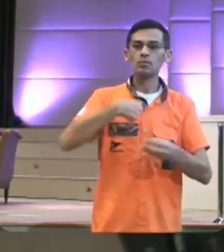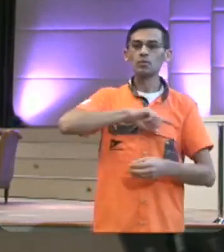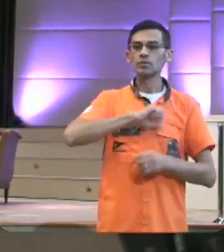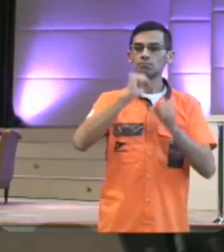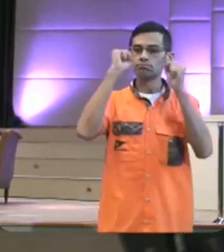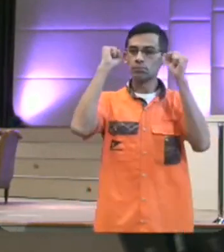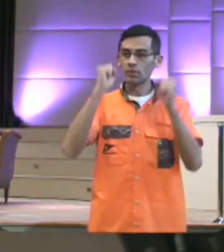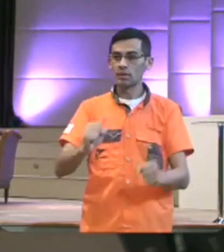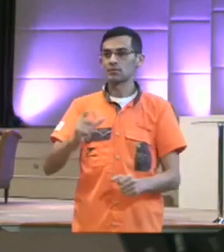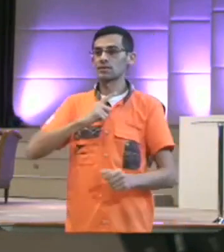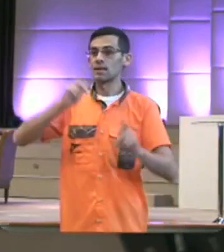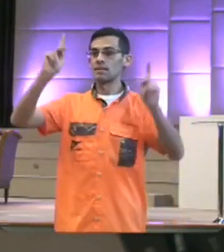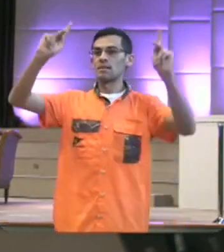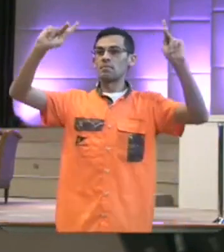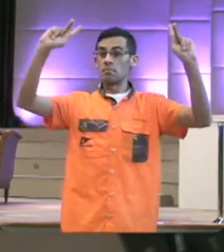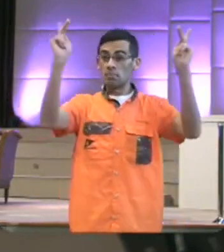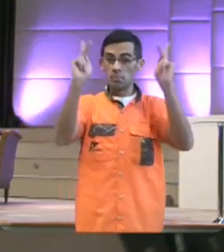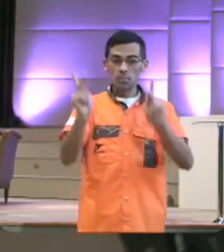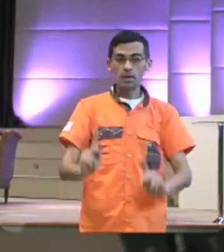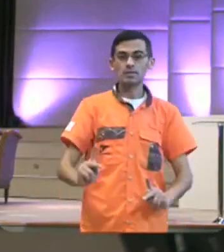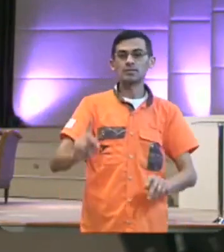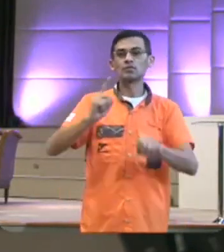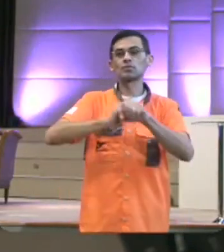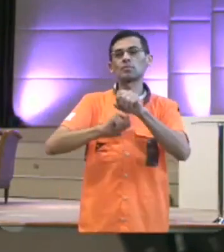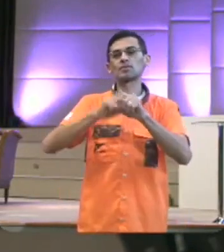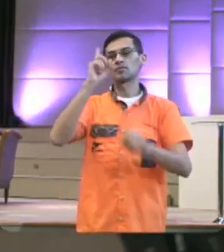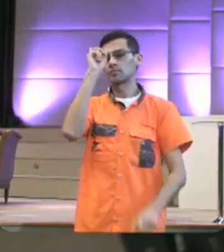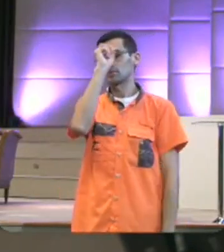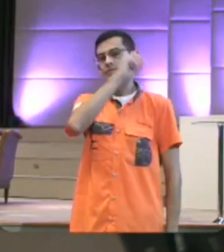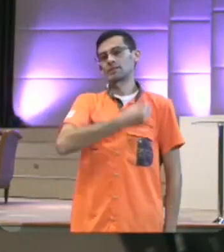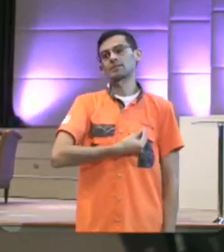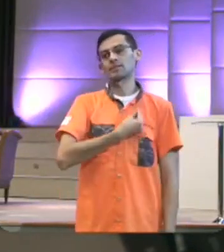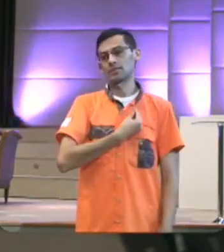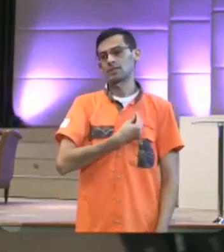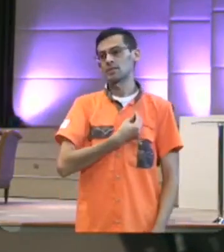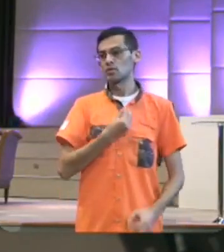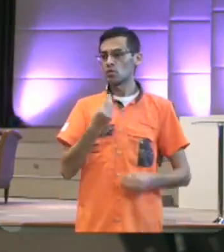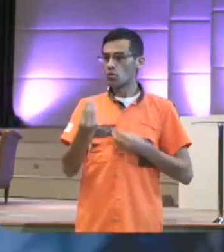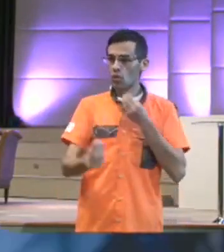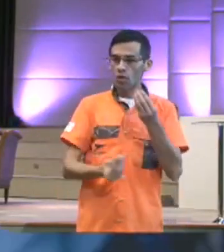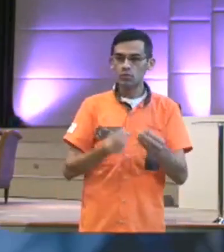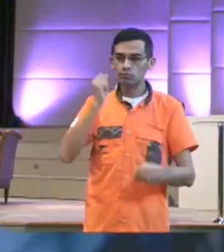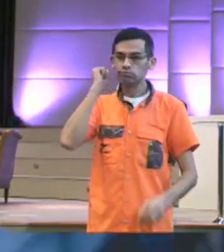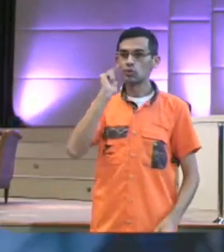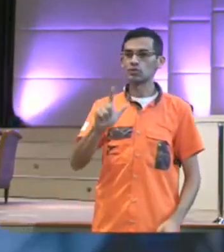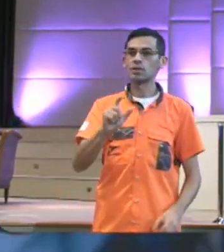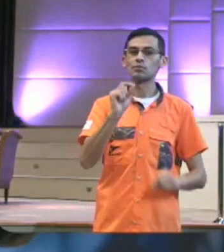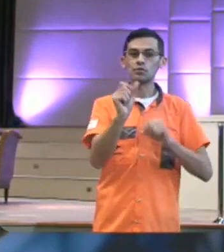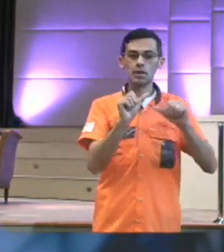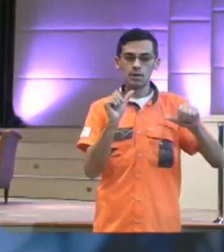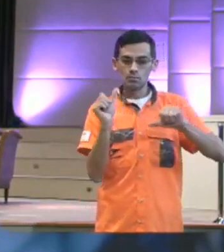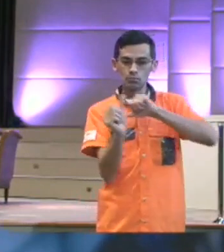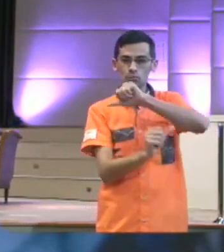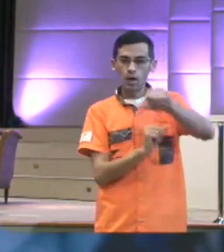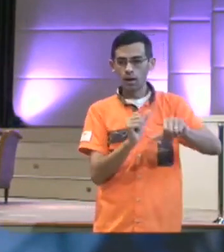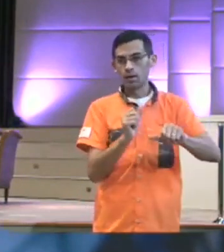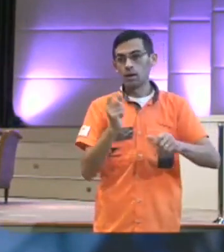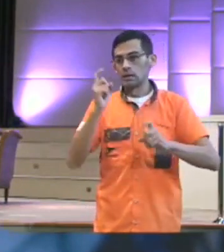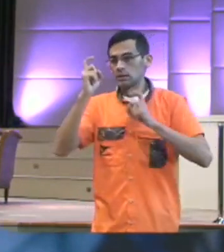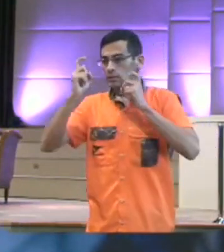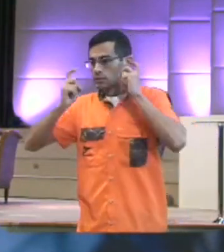ter paz no meio das batalhas da nossa vida? Como é que a gente consegue trocar